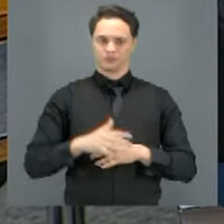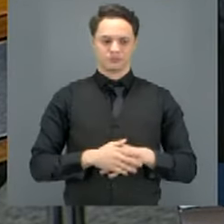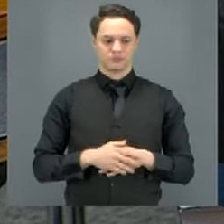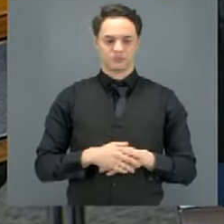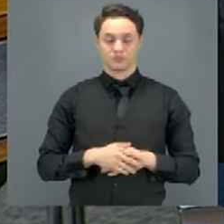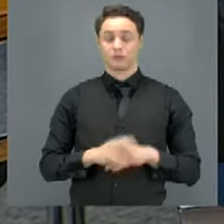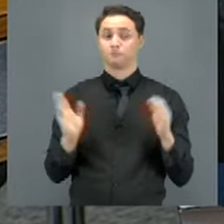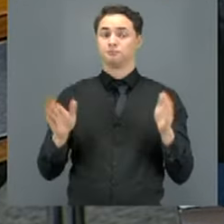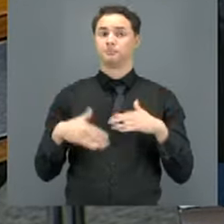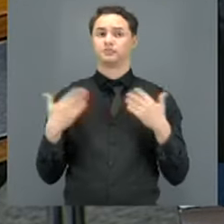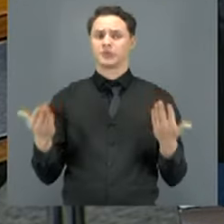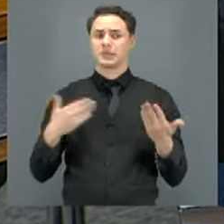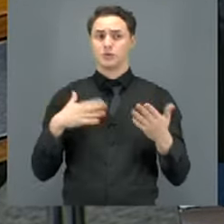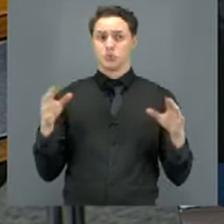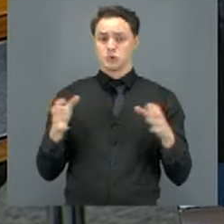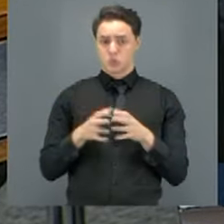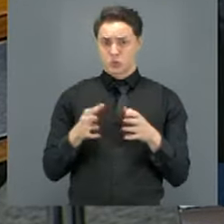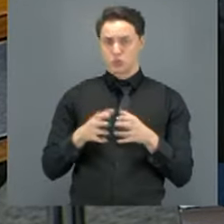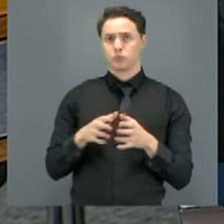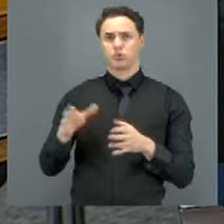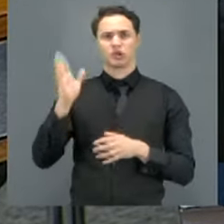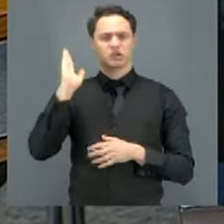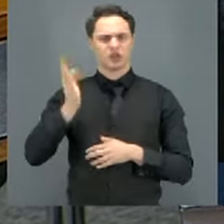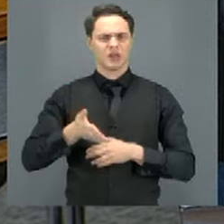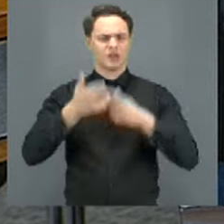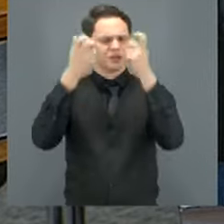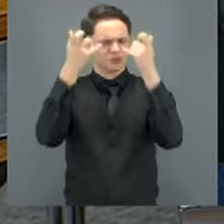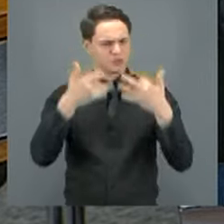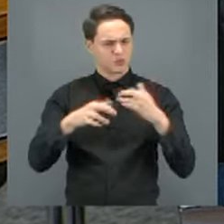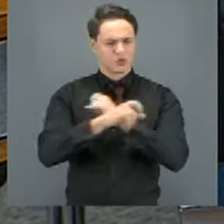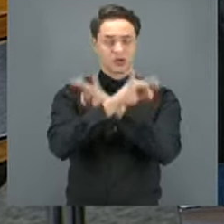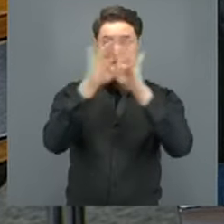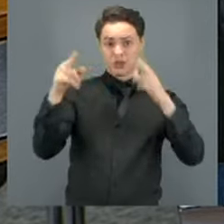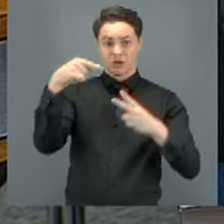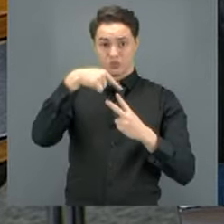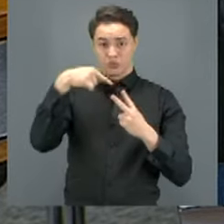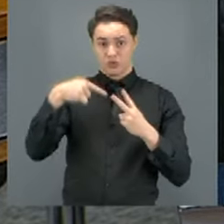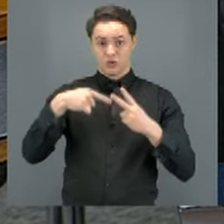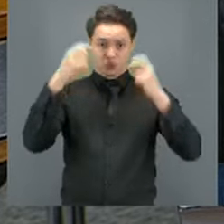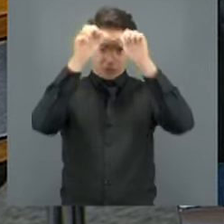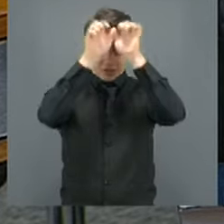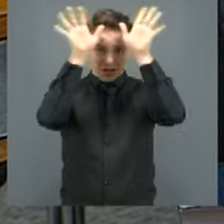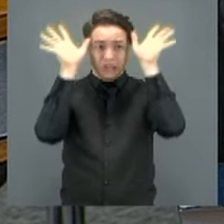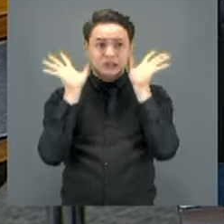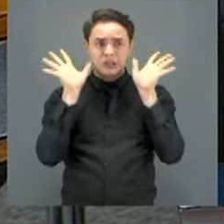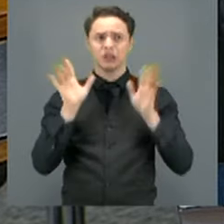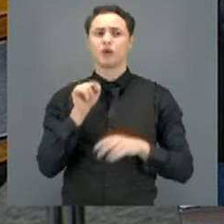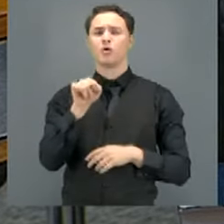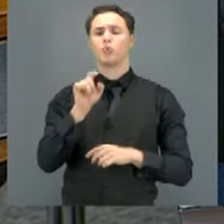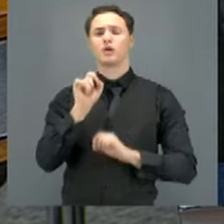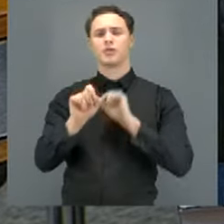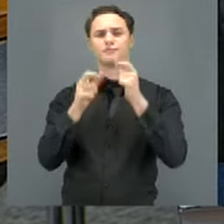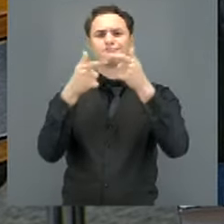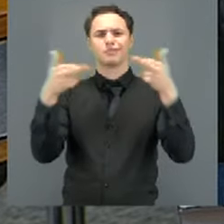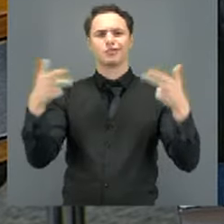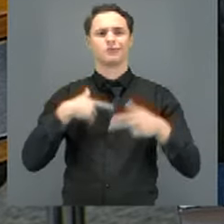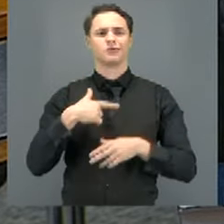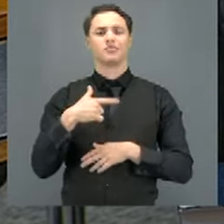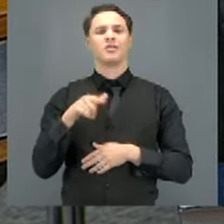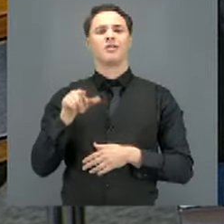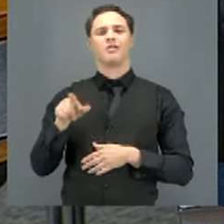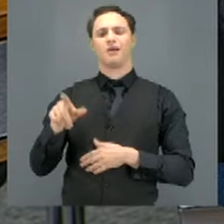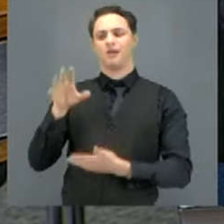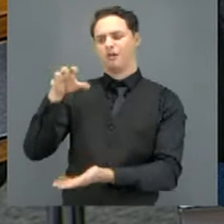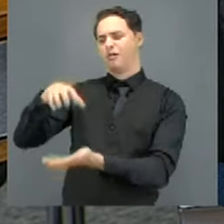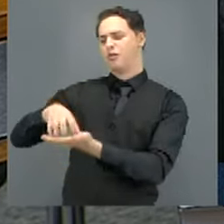aí, é uma etnia que, como deixou claro aqui os dois caciques, não deixam as ONGs